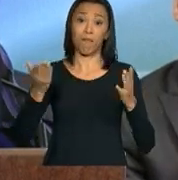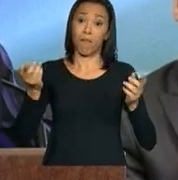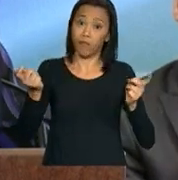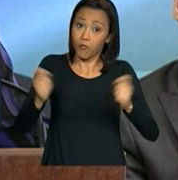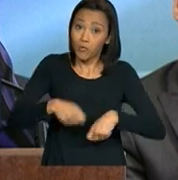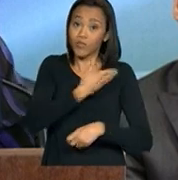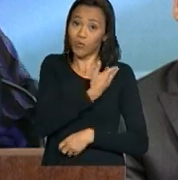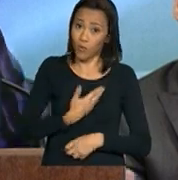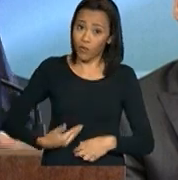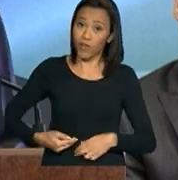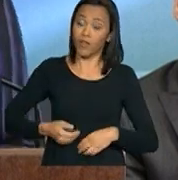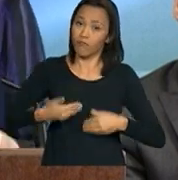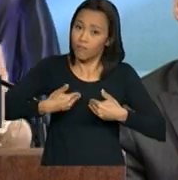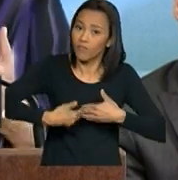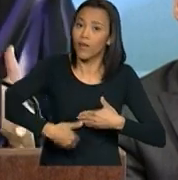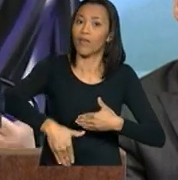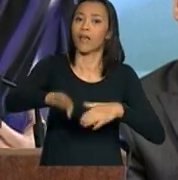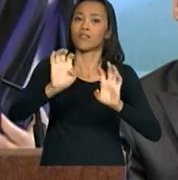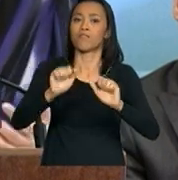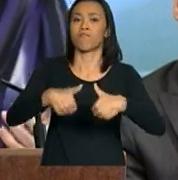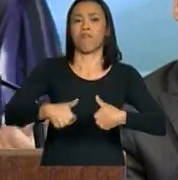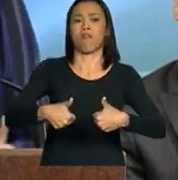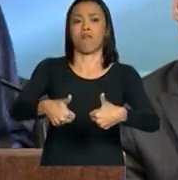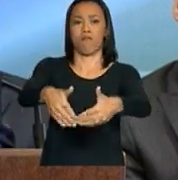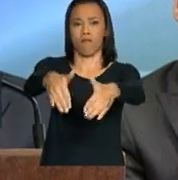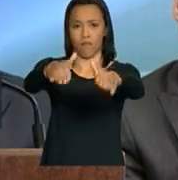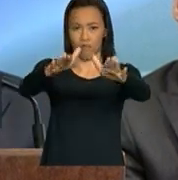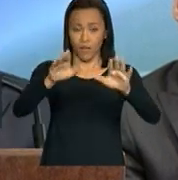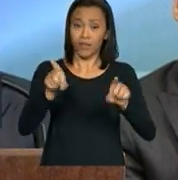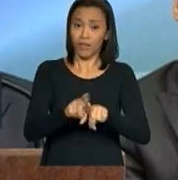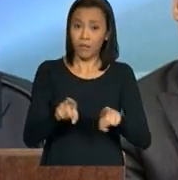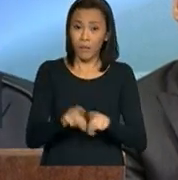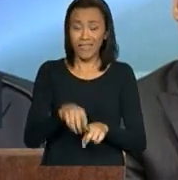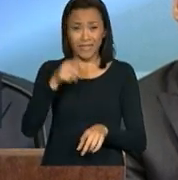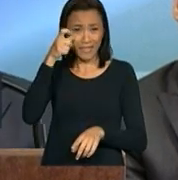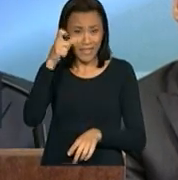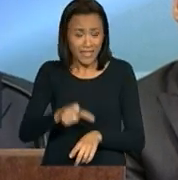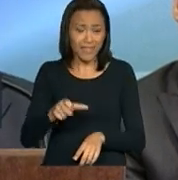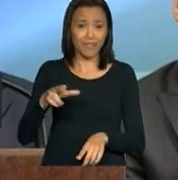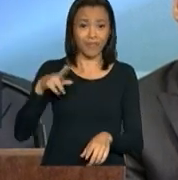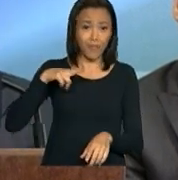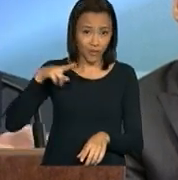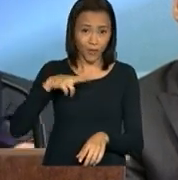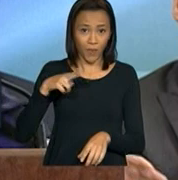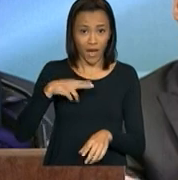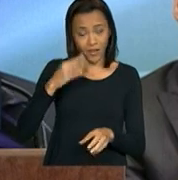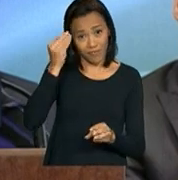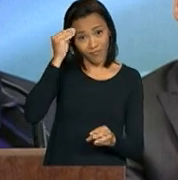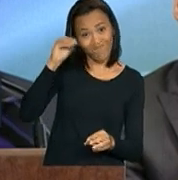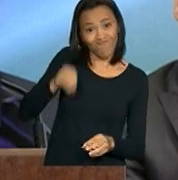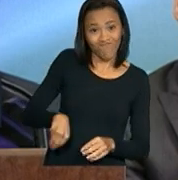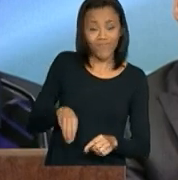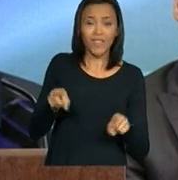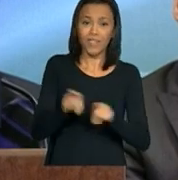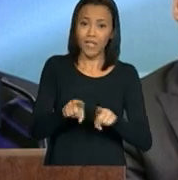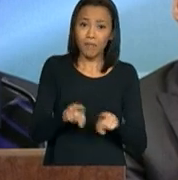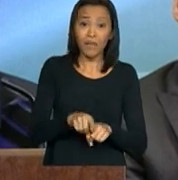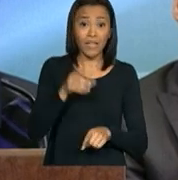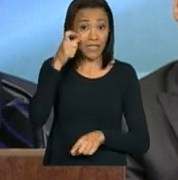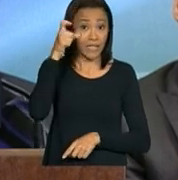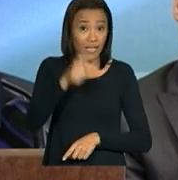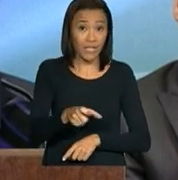bem que muitas vezes abriram mão de interesses pessoais e até de interesses